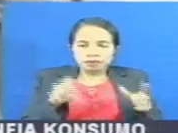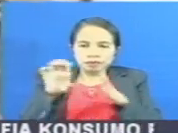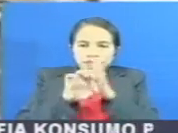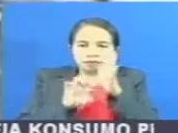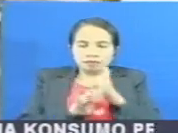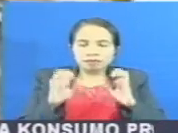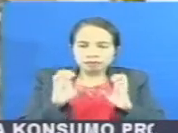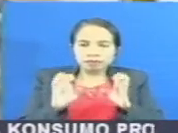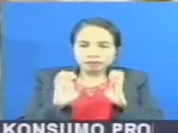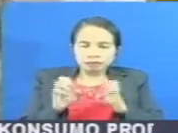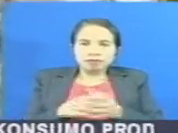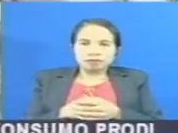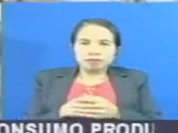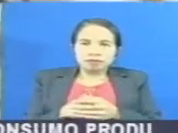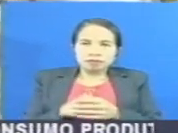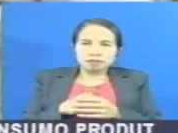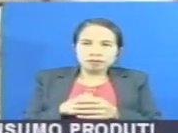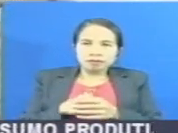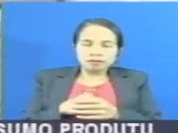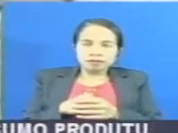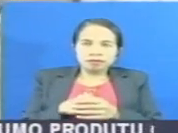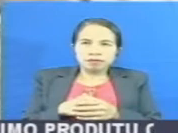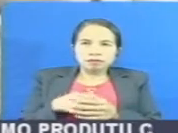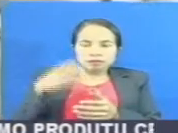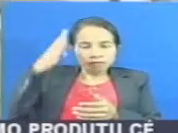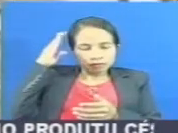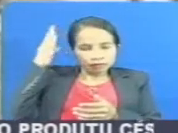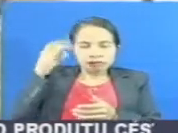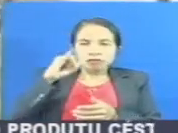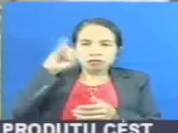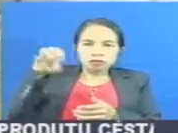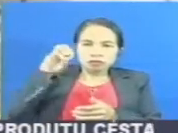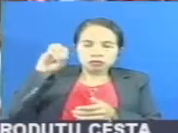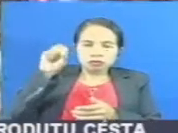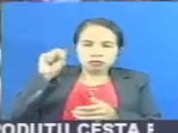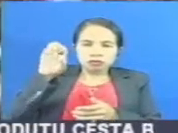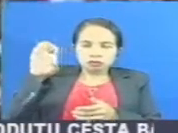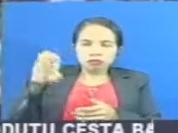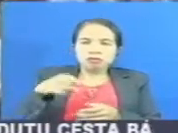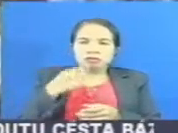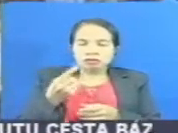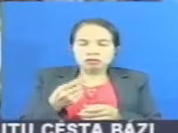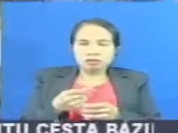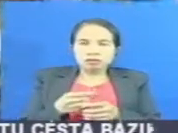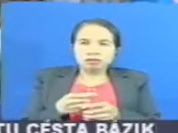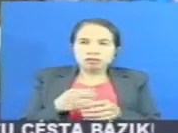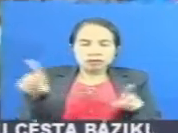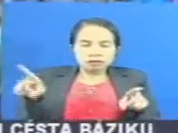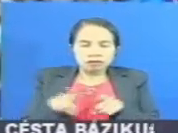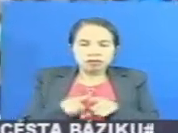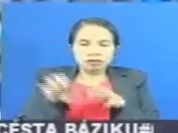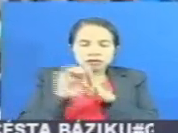estado emergência. José Agostinho da Silva Hateten, assunto ne relaciona o implementação estado emergência da